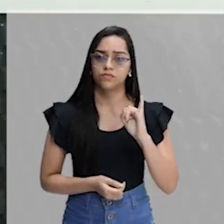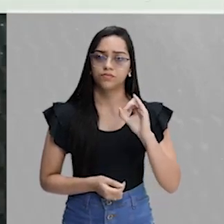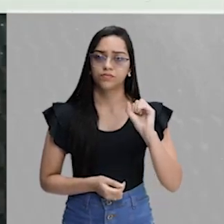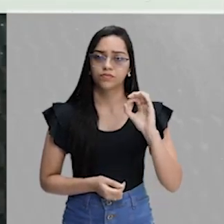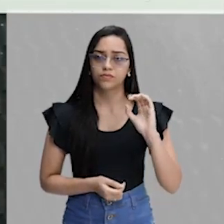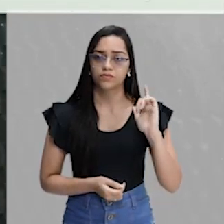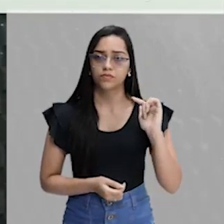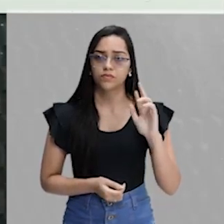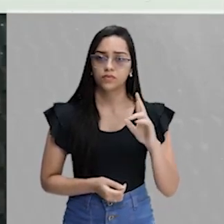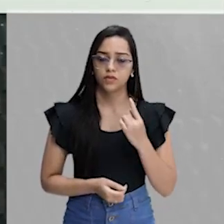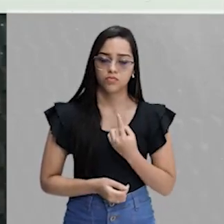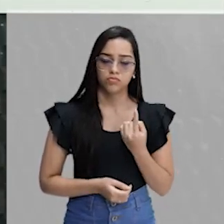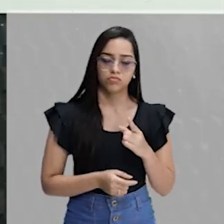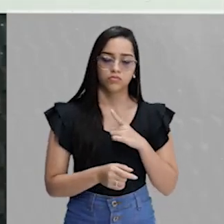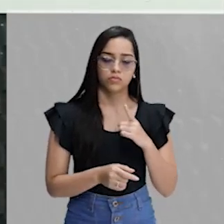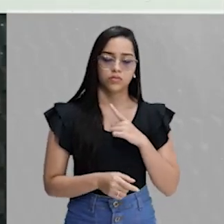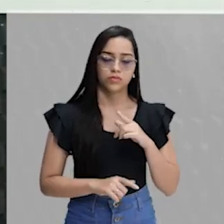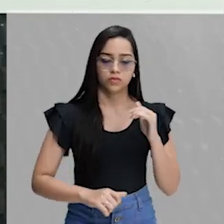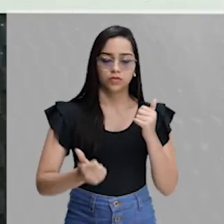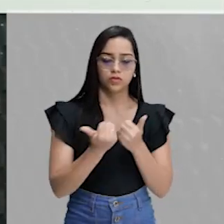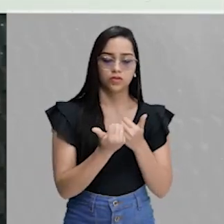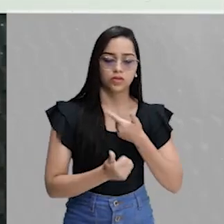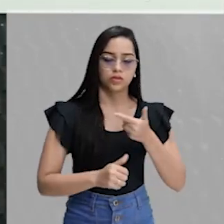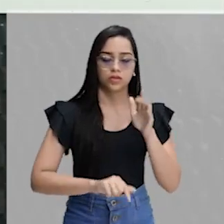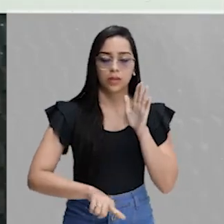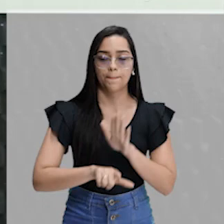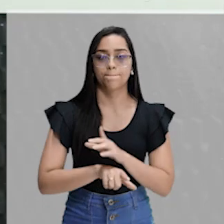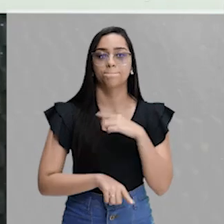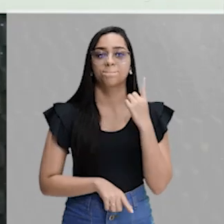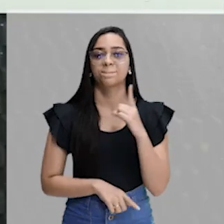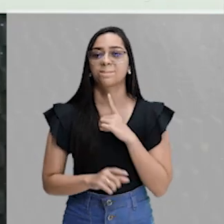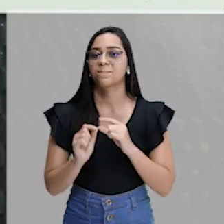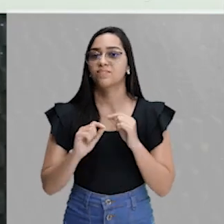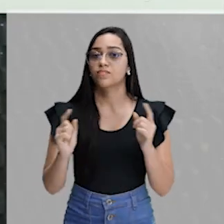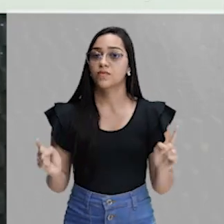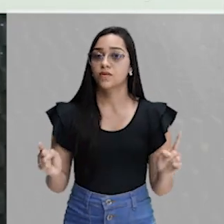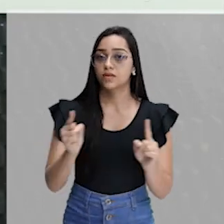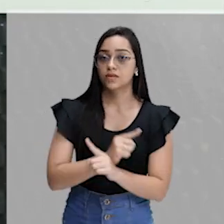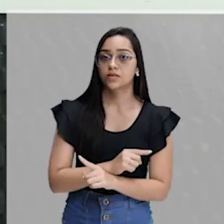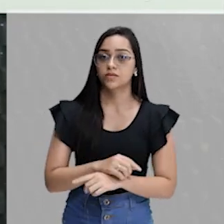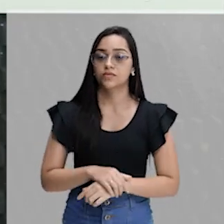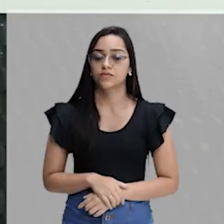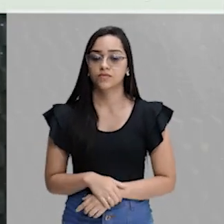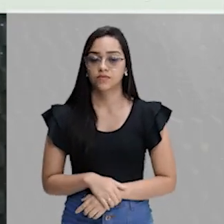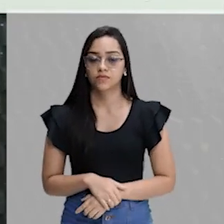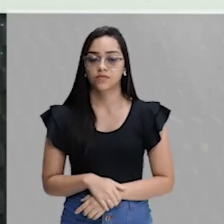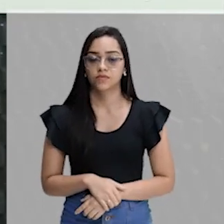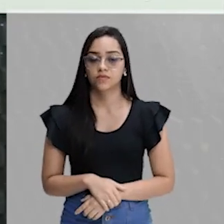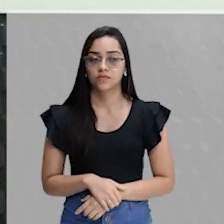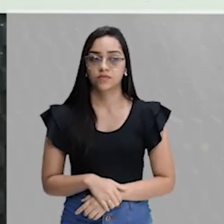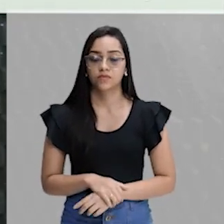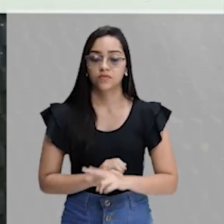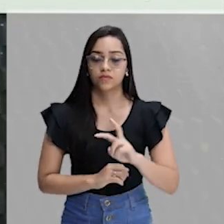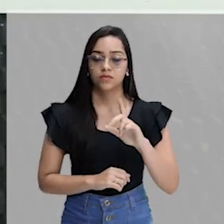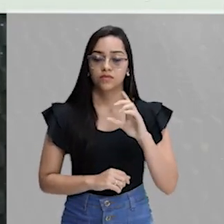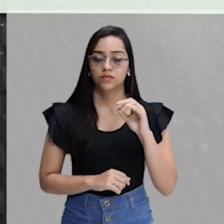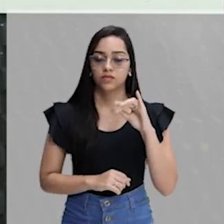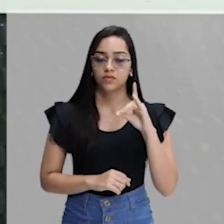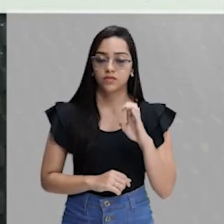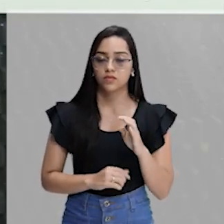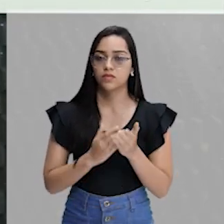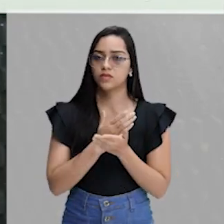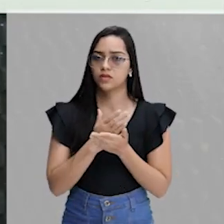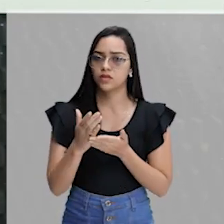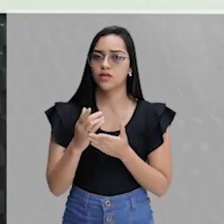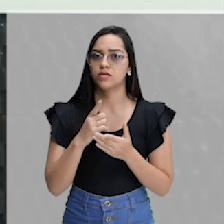substituir lá na segunda lei. Então, nós temos o seguinte, ó, vou fazer uma inversão. Velocidade inicial ao